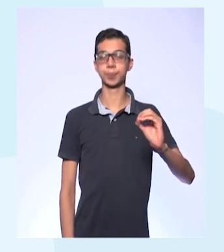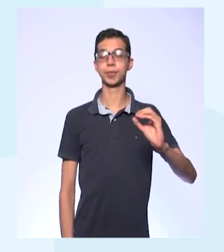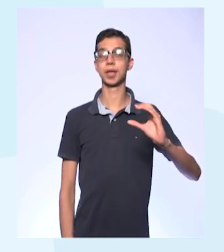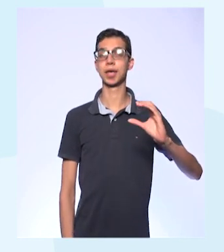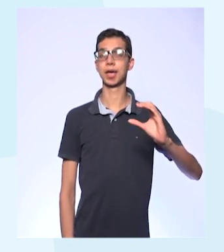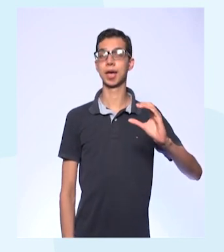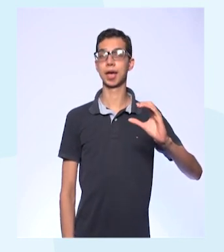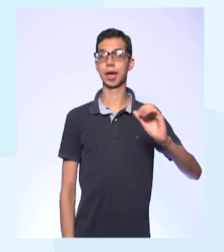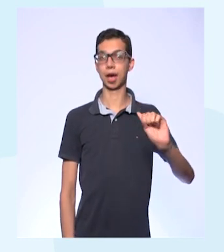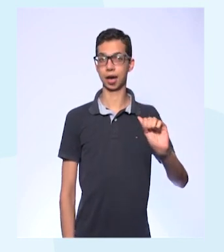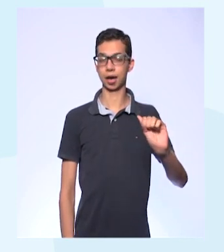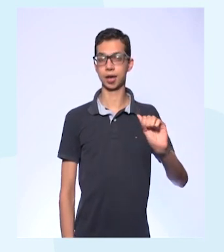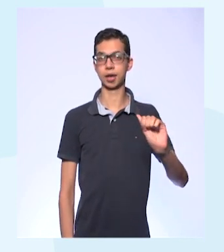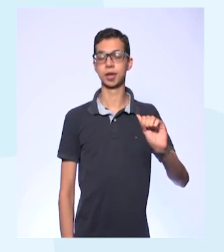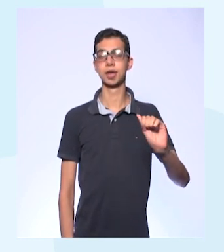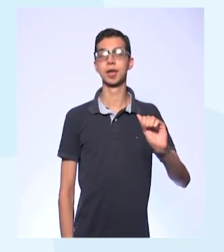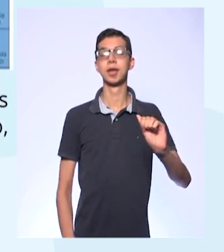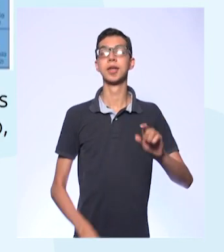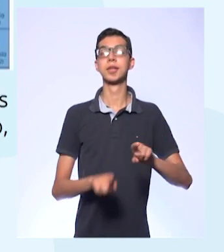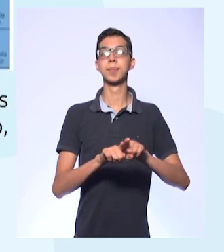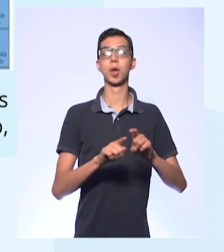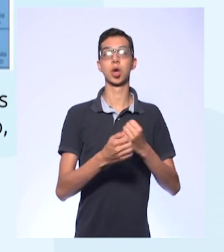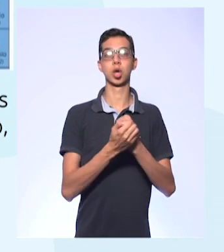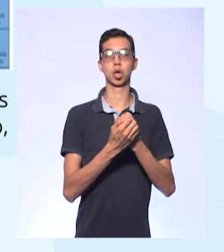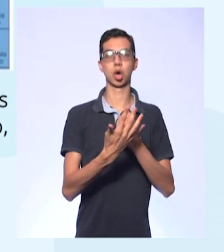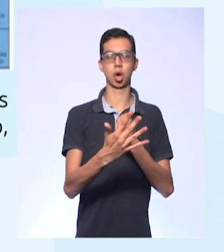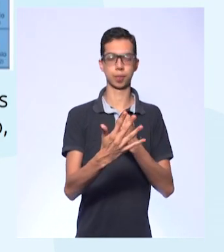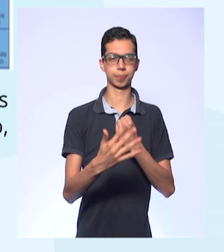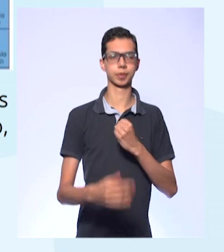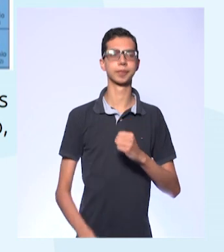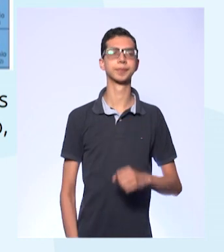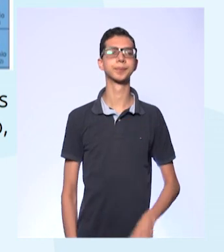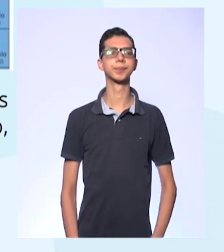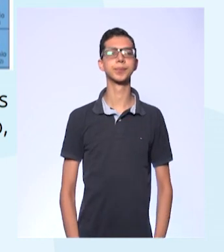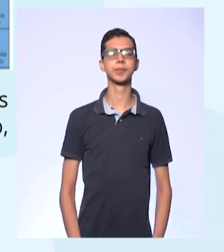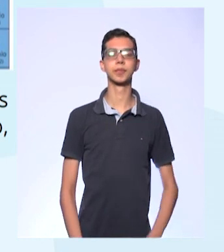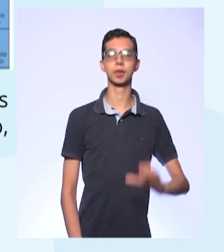o enxofre, o carbono e o ferro. Então, espero que vocês